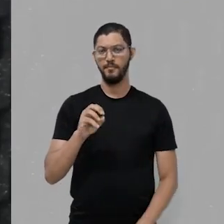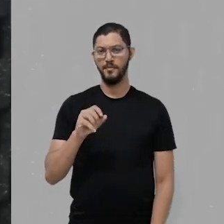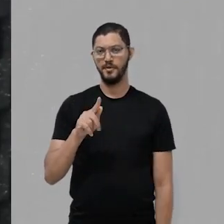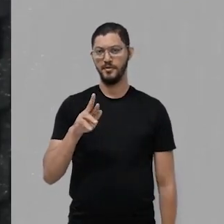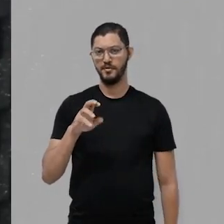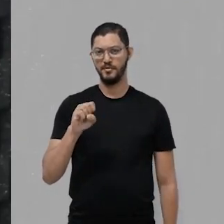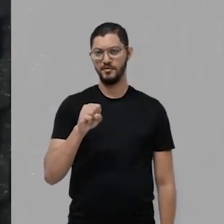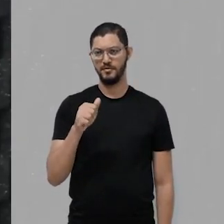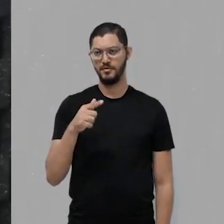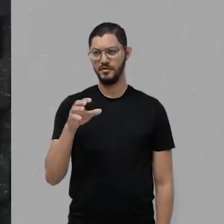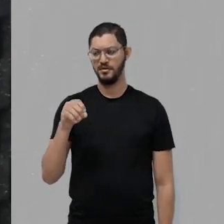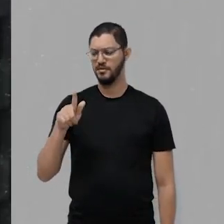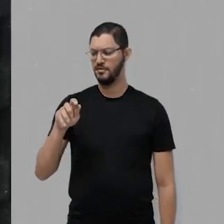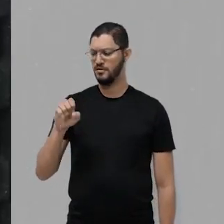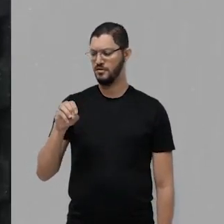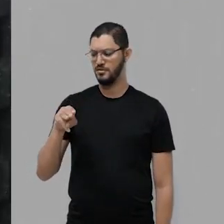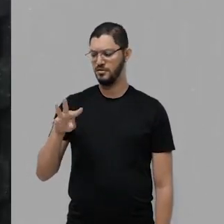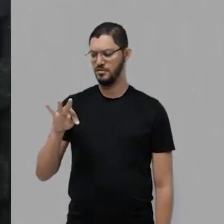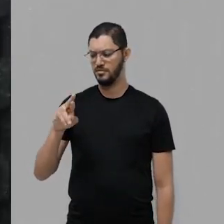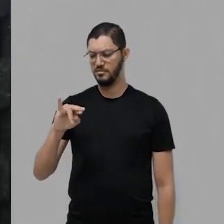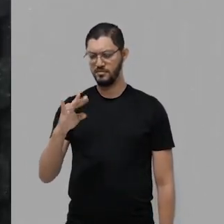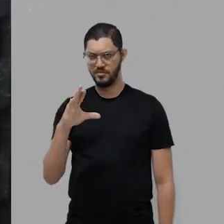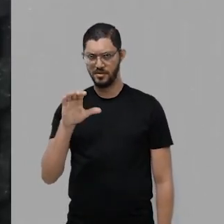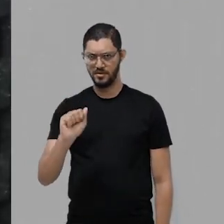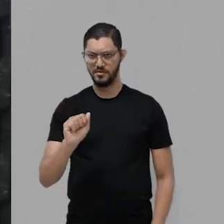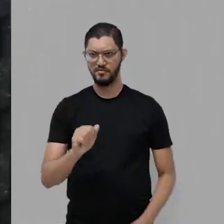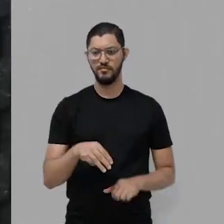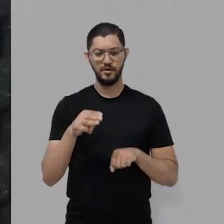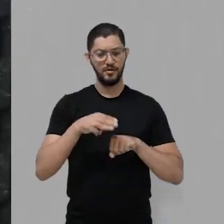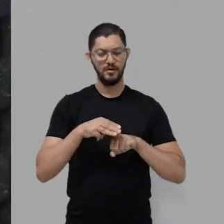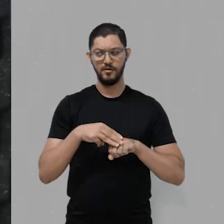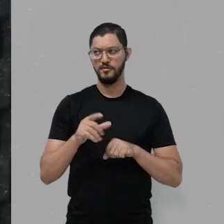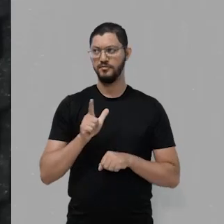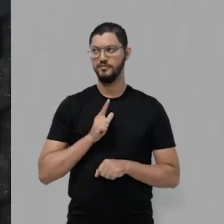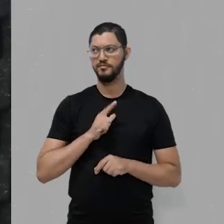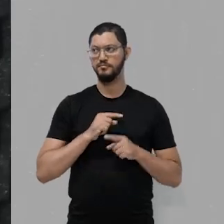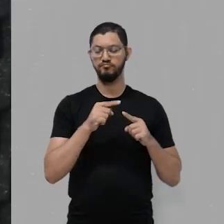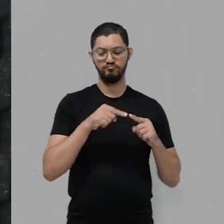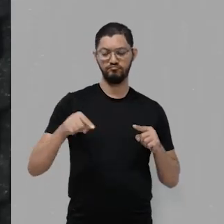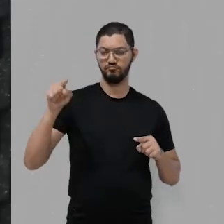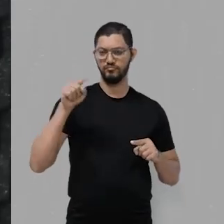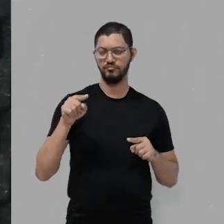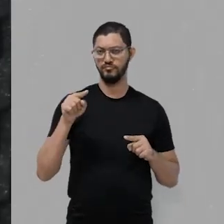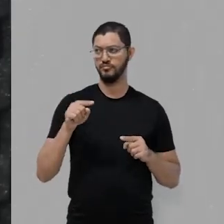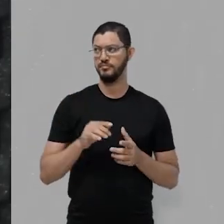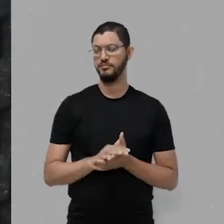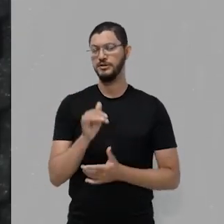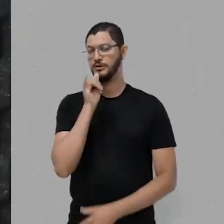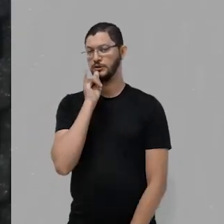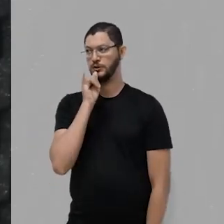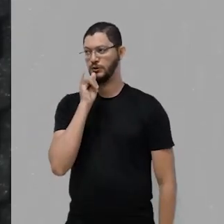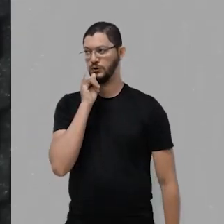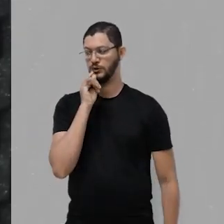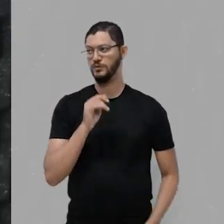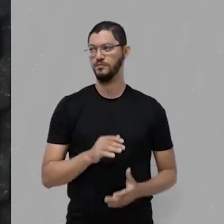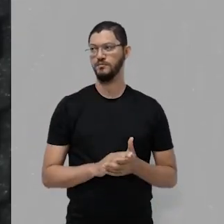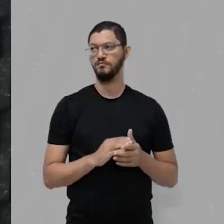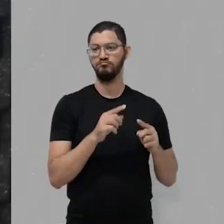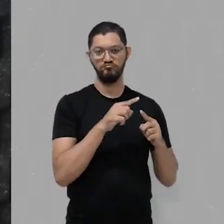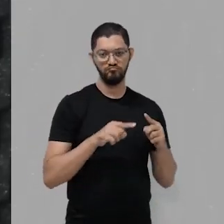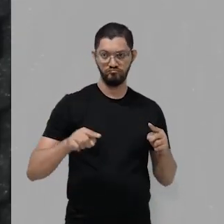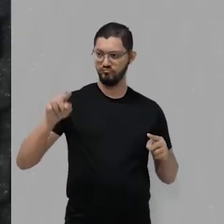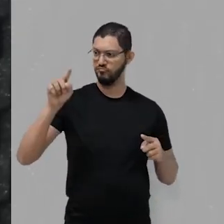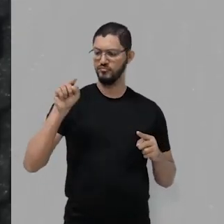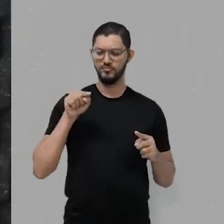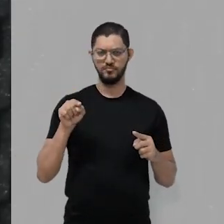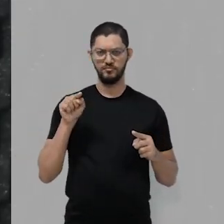a PA e a PG, progressão aritmética, e tem a progressão geométrica. Por exemplo, numa